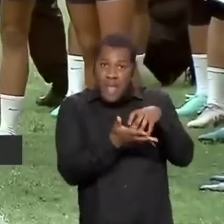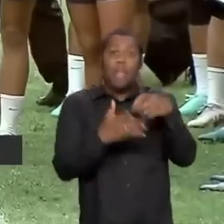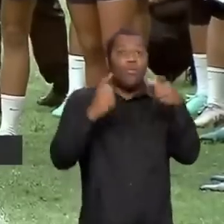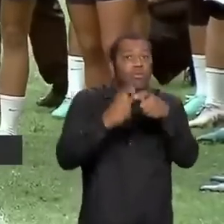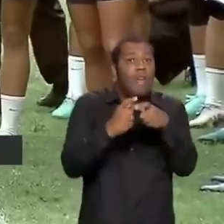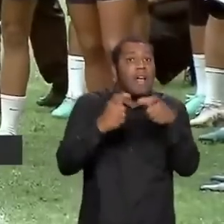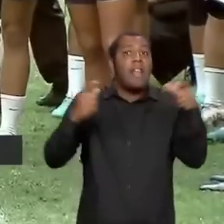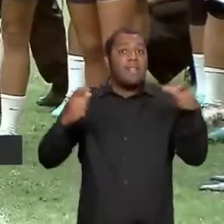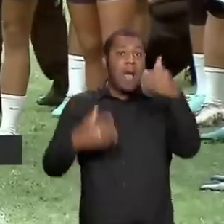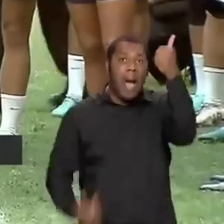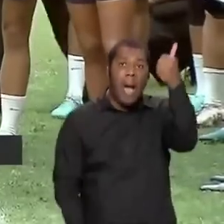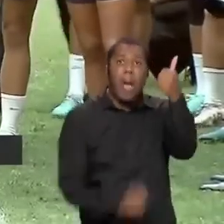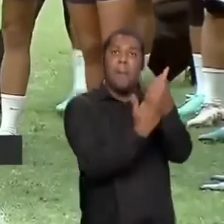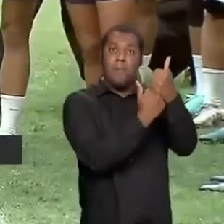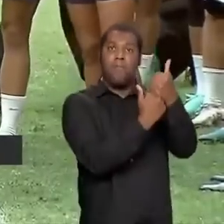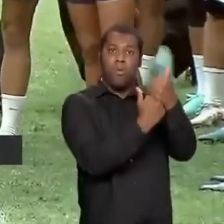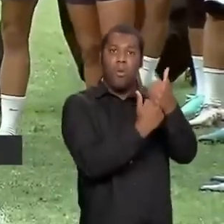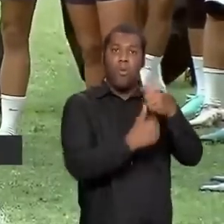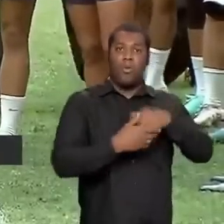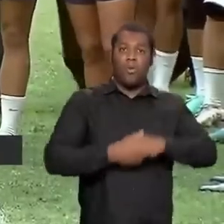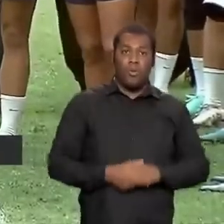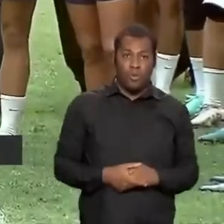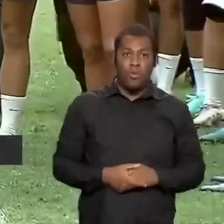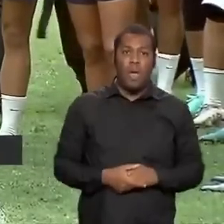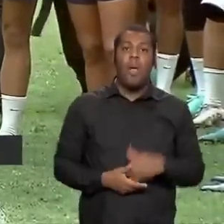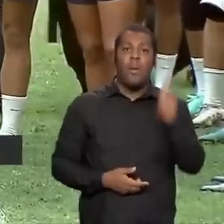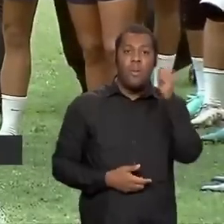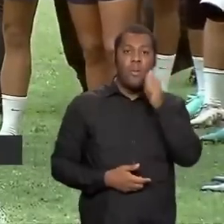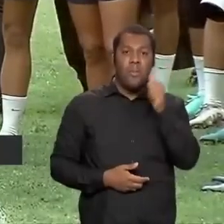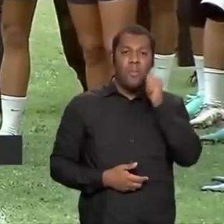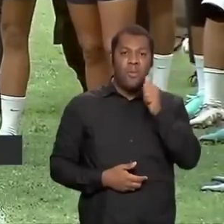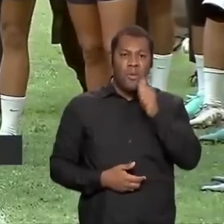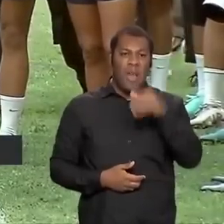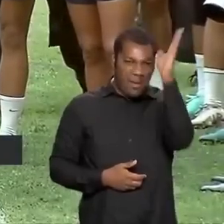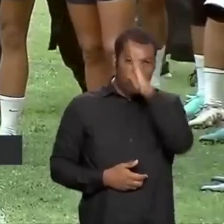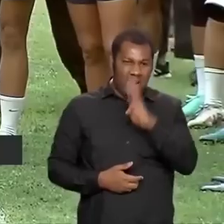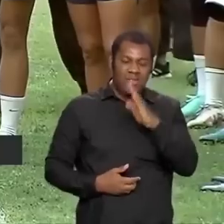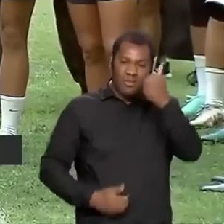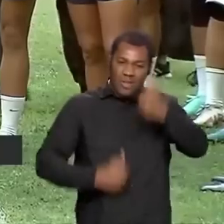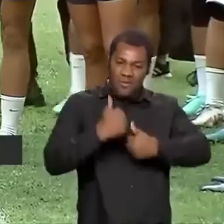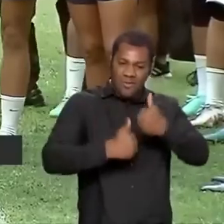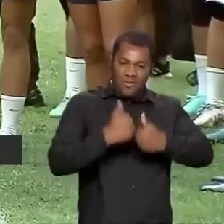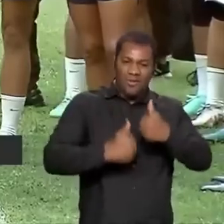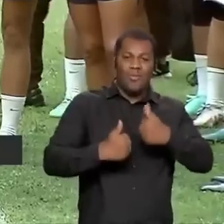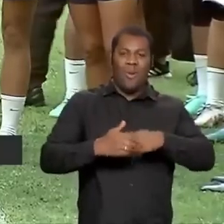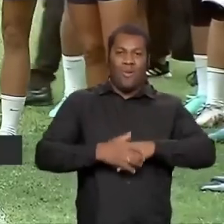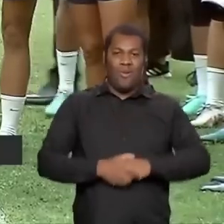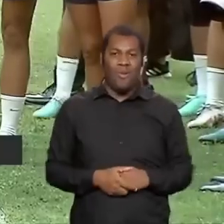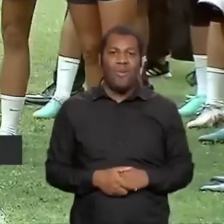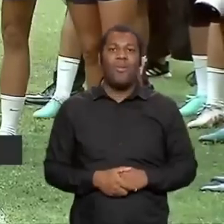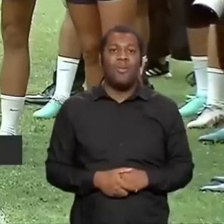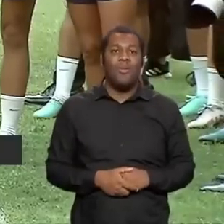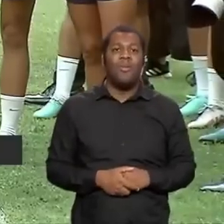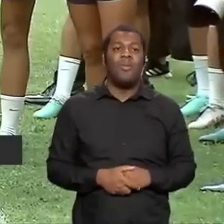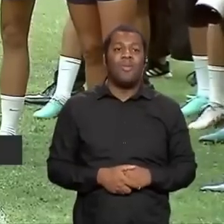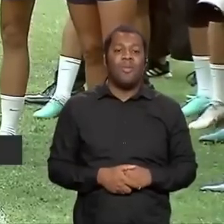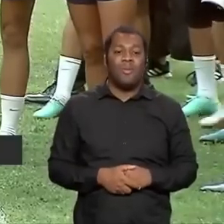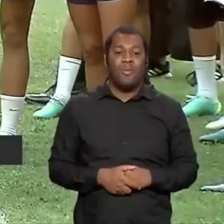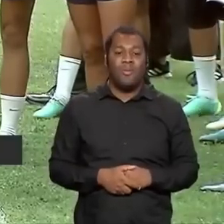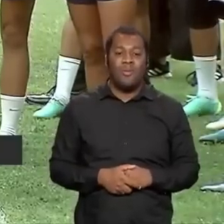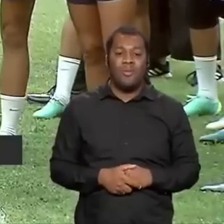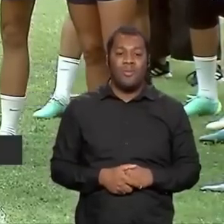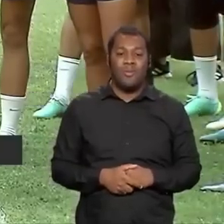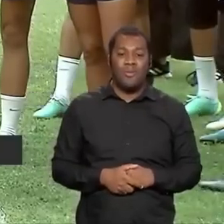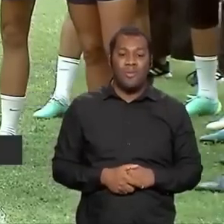e fortalecer a temporada nacional do futebol feminino para chegar, né, a esse impacto até a